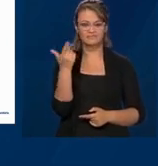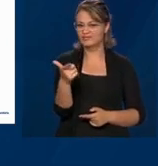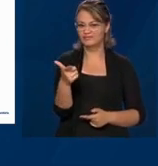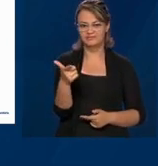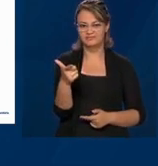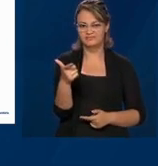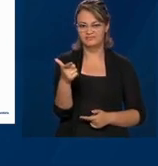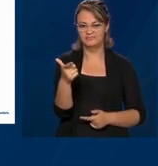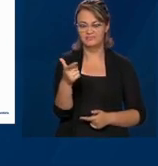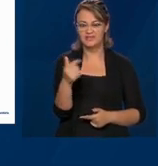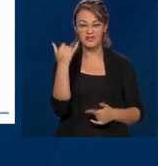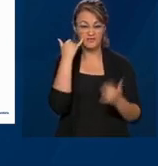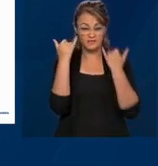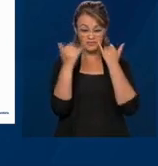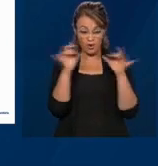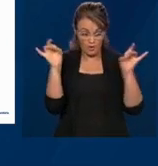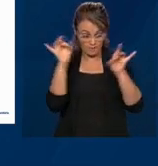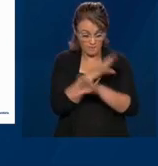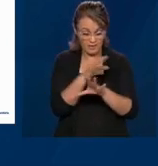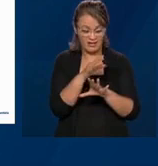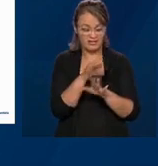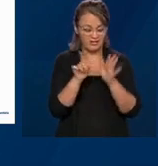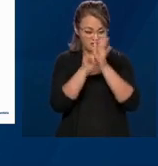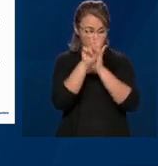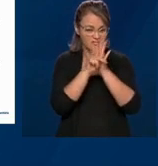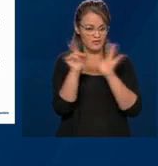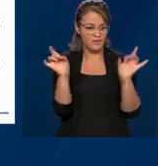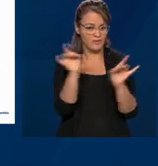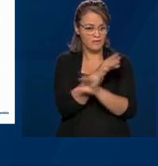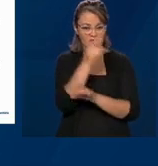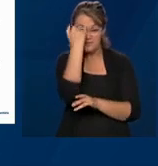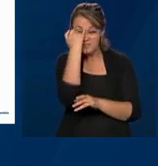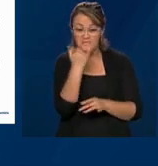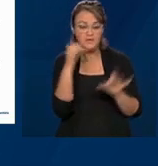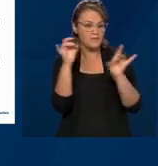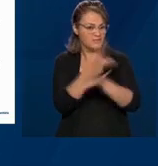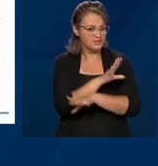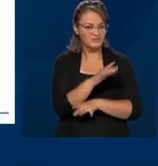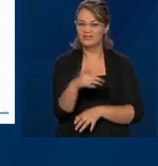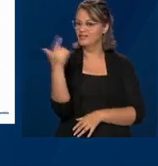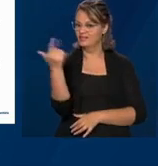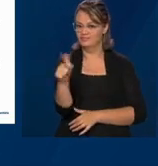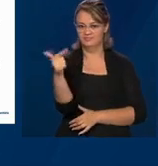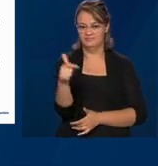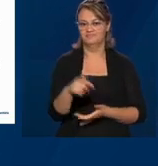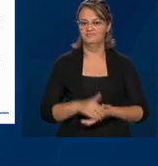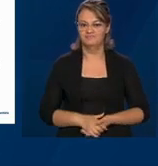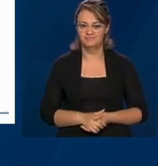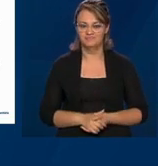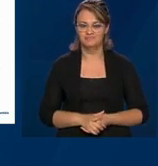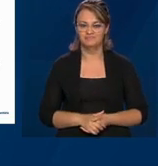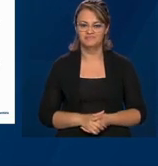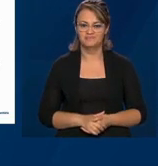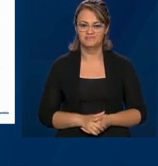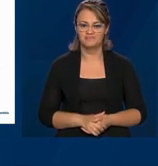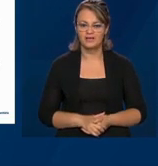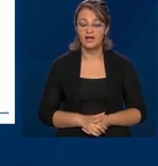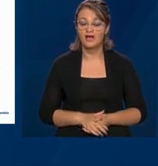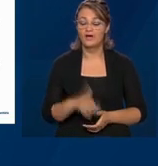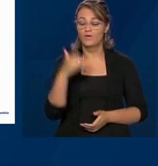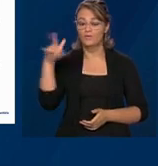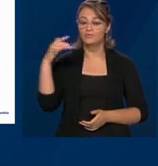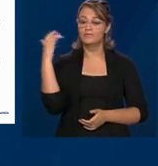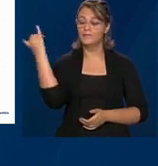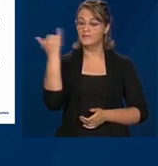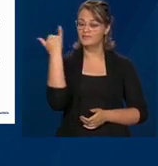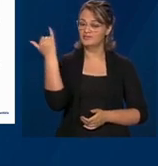dado fragmentado por esses diferentes grupos. E uma questão que é importante também destacar